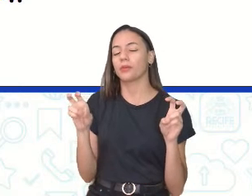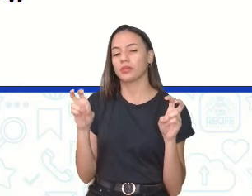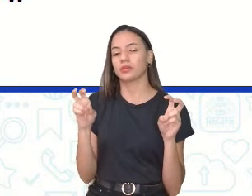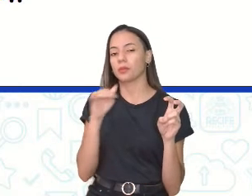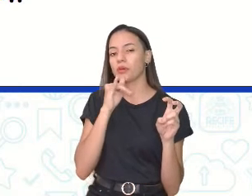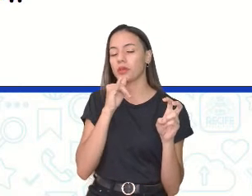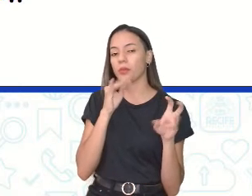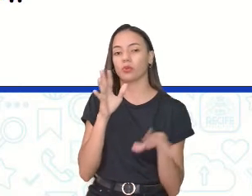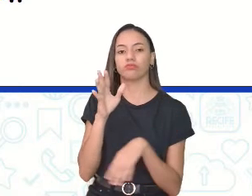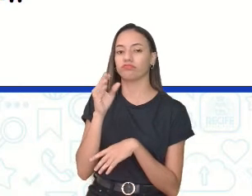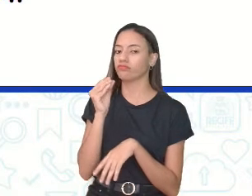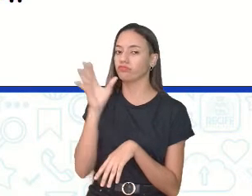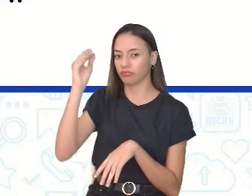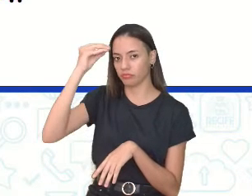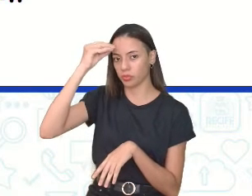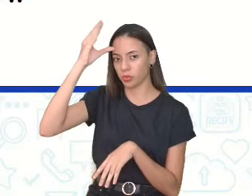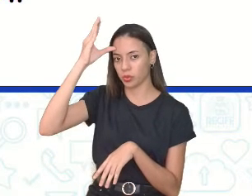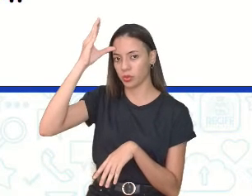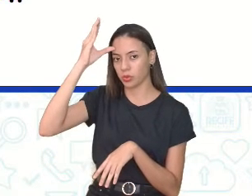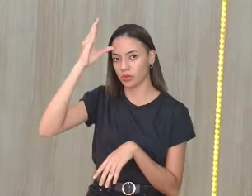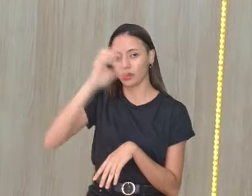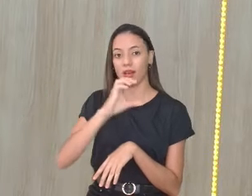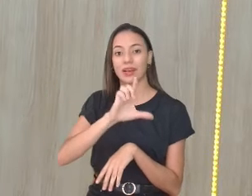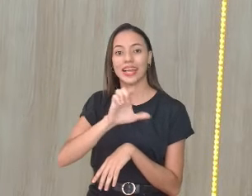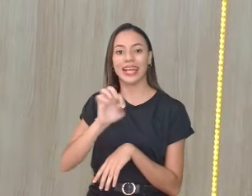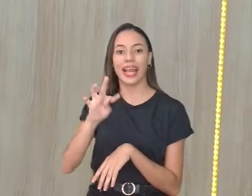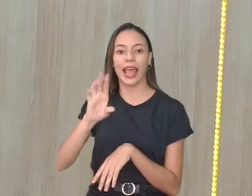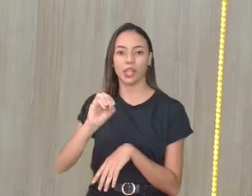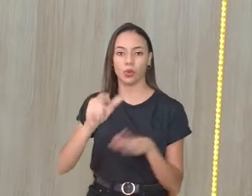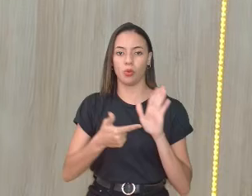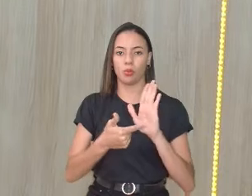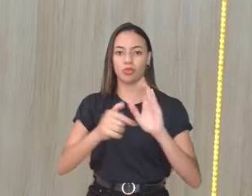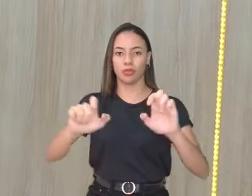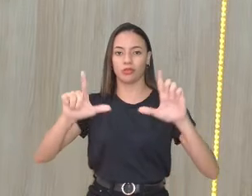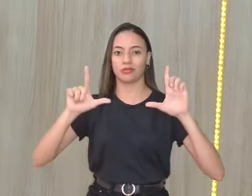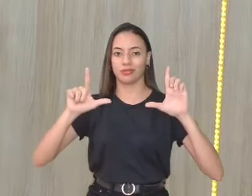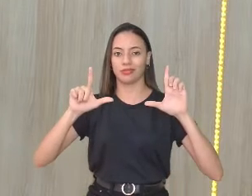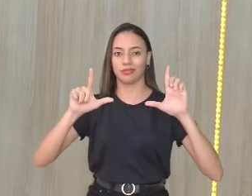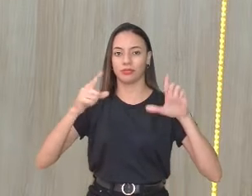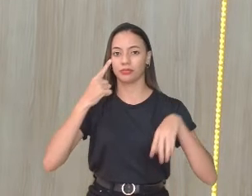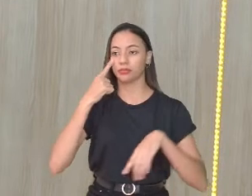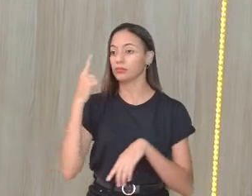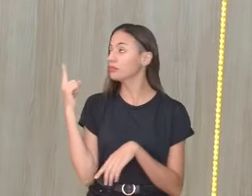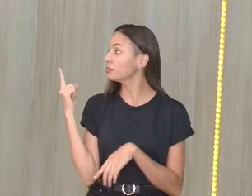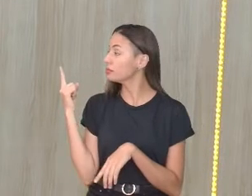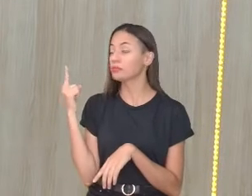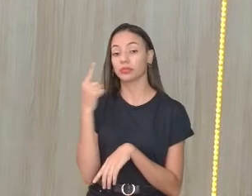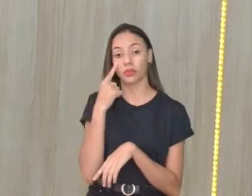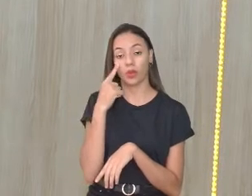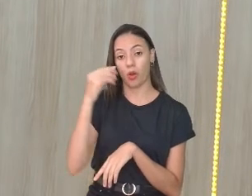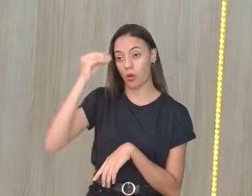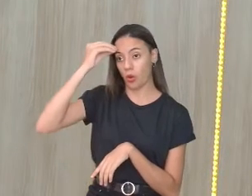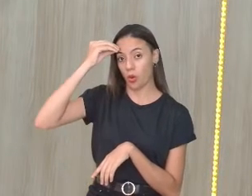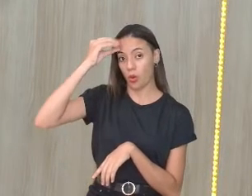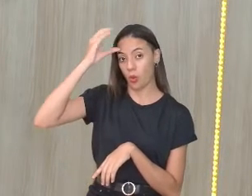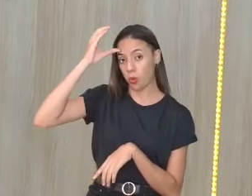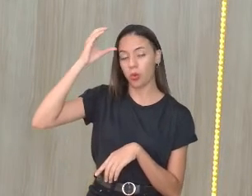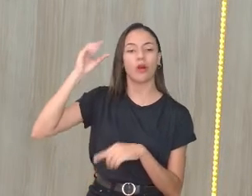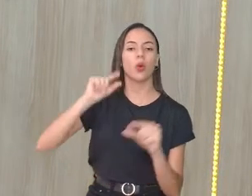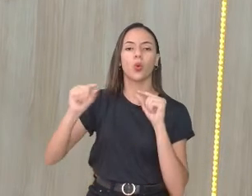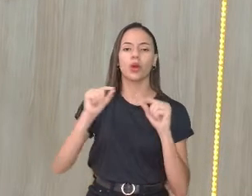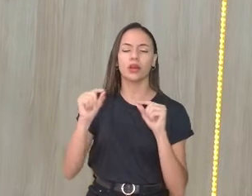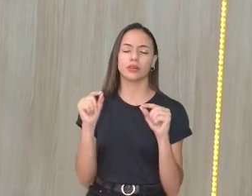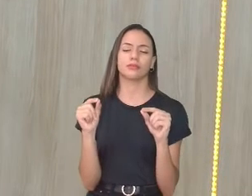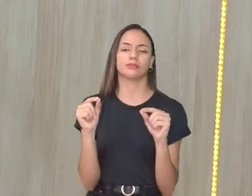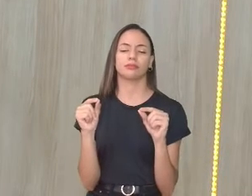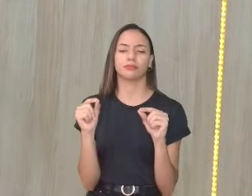o conhecimento... Pode jogar para cá, viu, Cleitinho, para nós? Obrigada. Que o conhecimento, ele